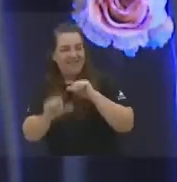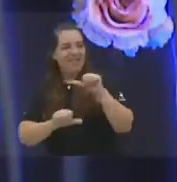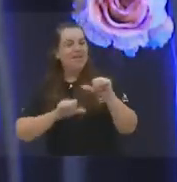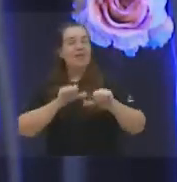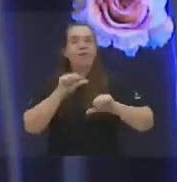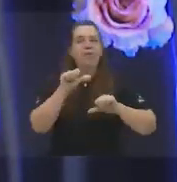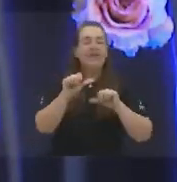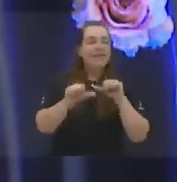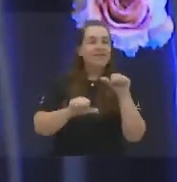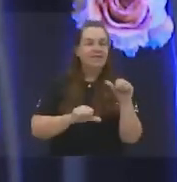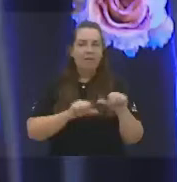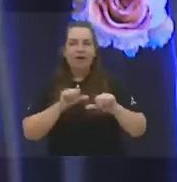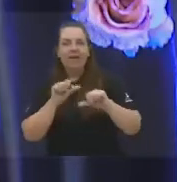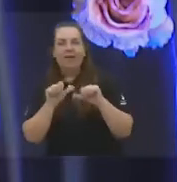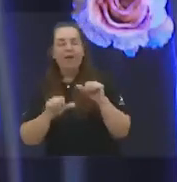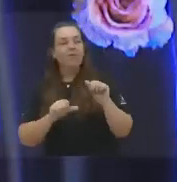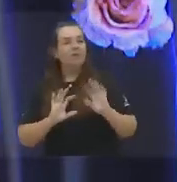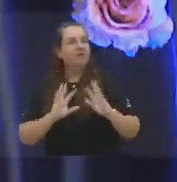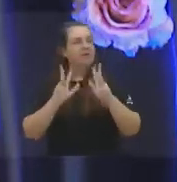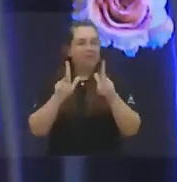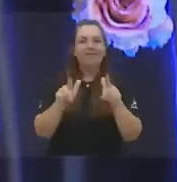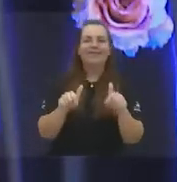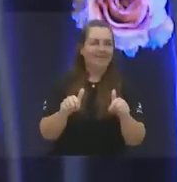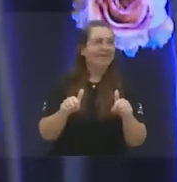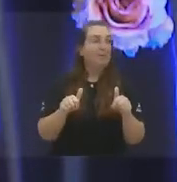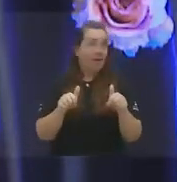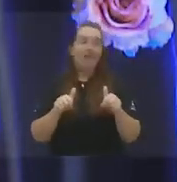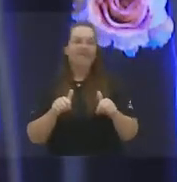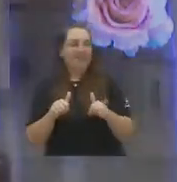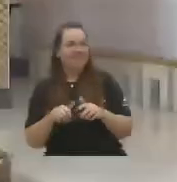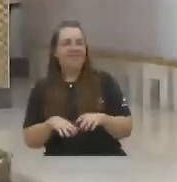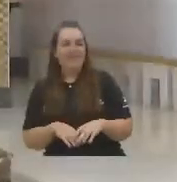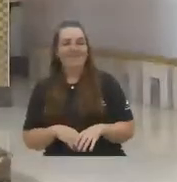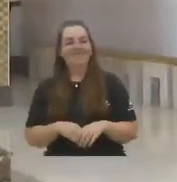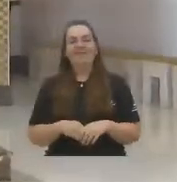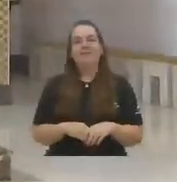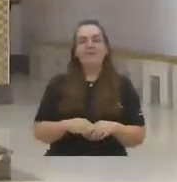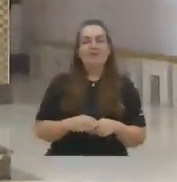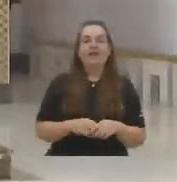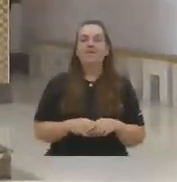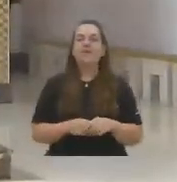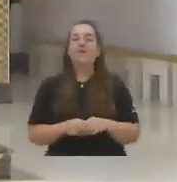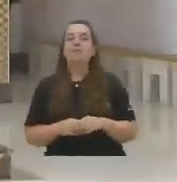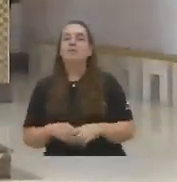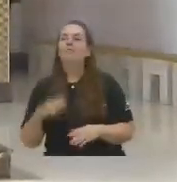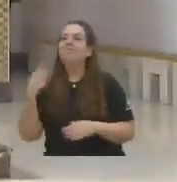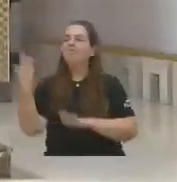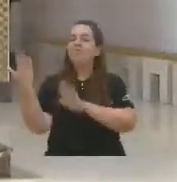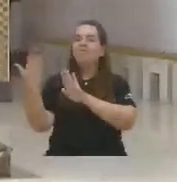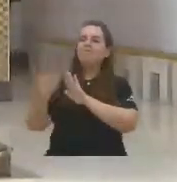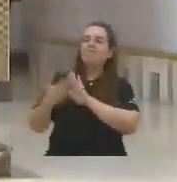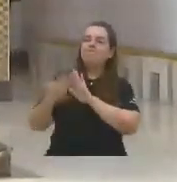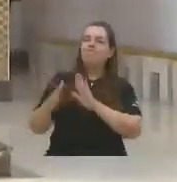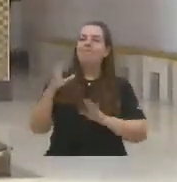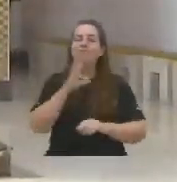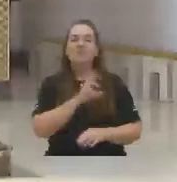Todas as coisas, o que nos prova o